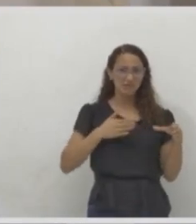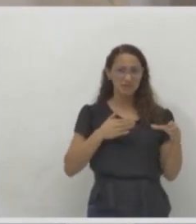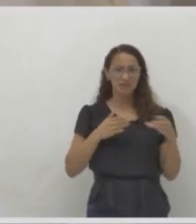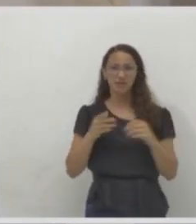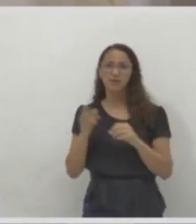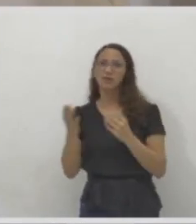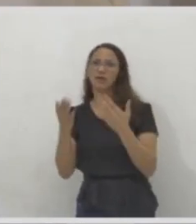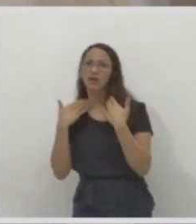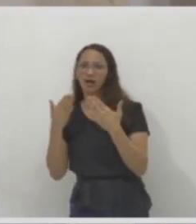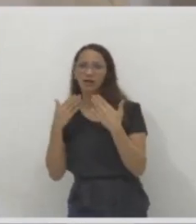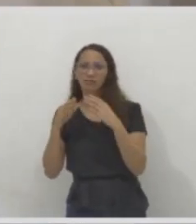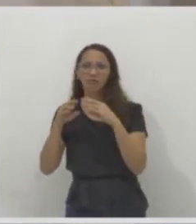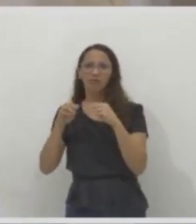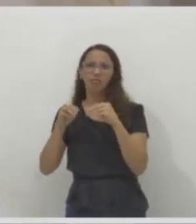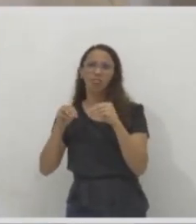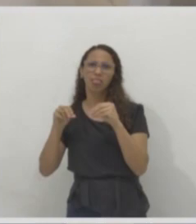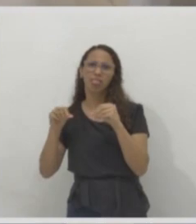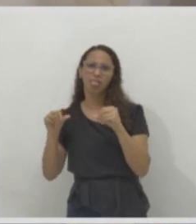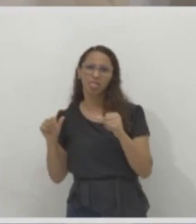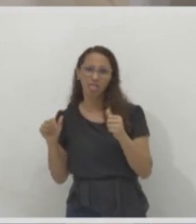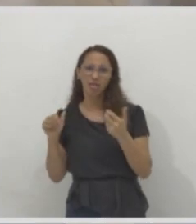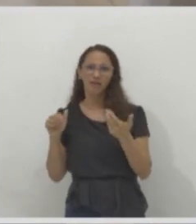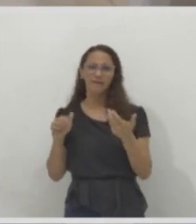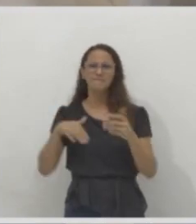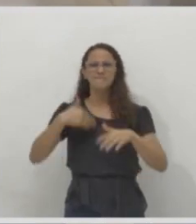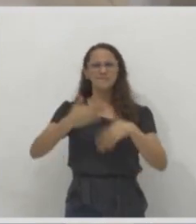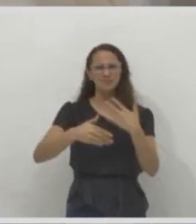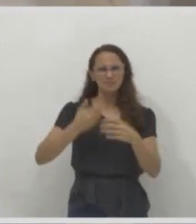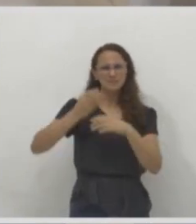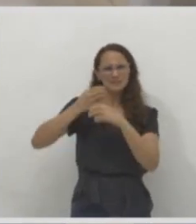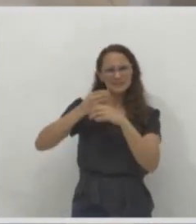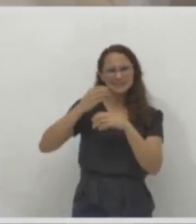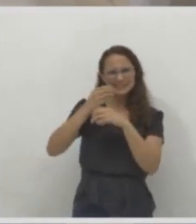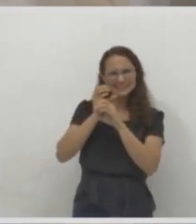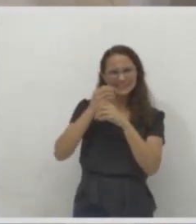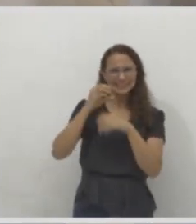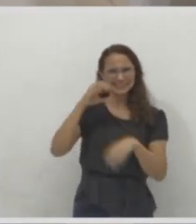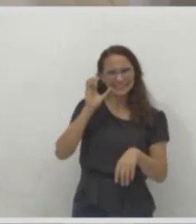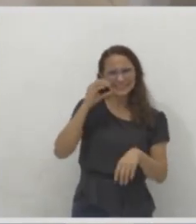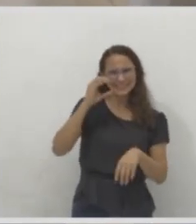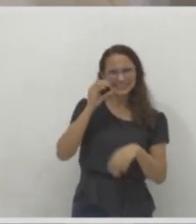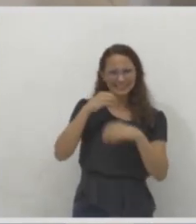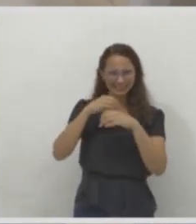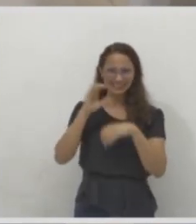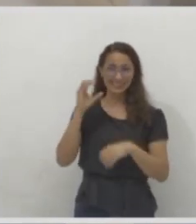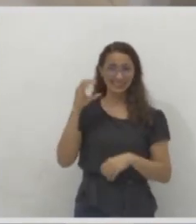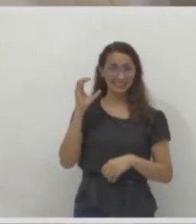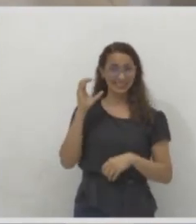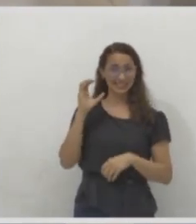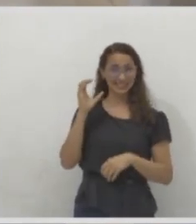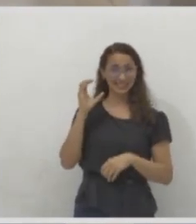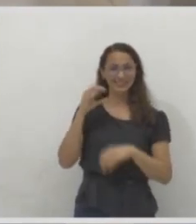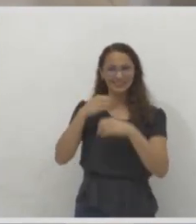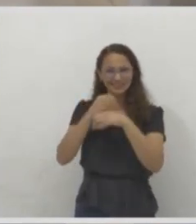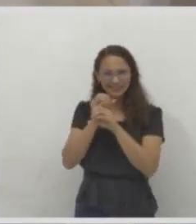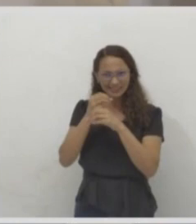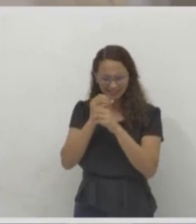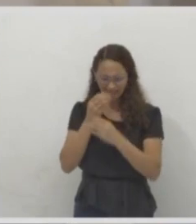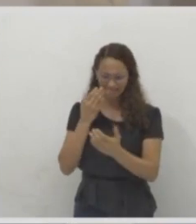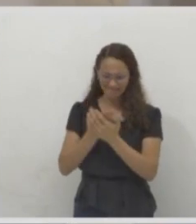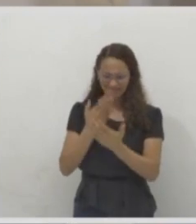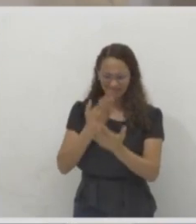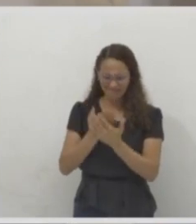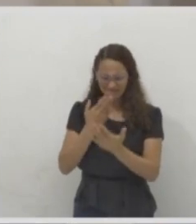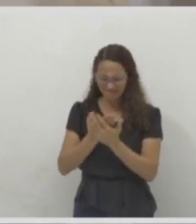diversas pesquisas, diversos cientistas trabalhando durante anos com látex,